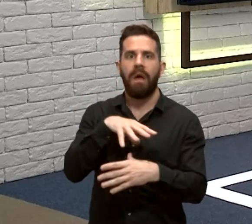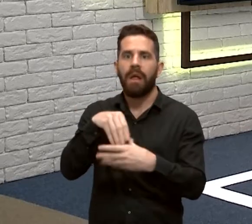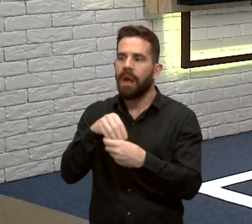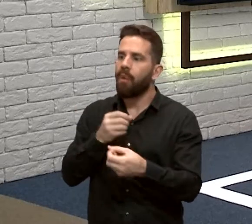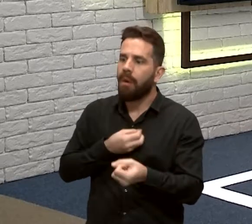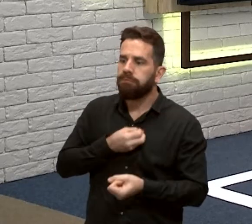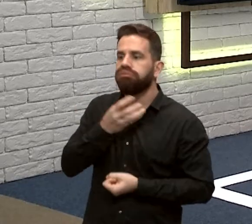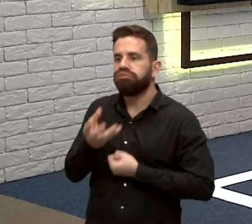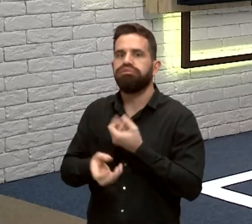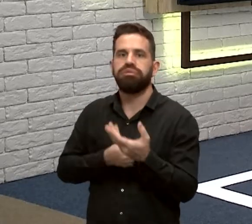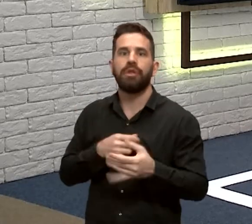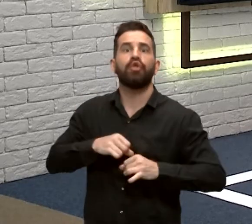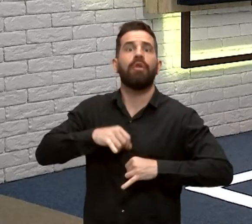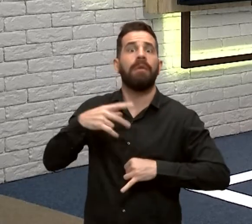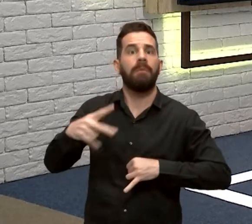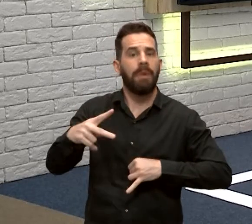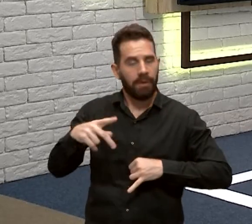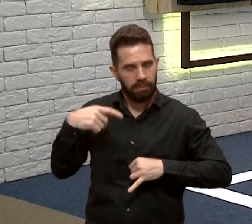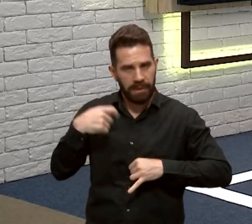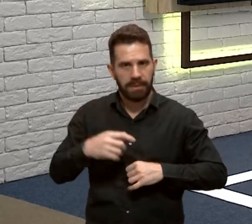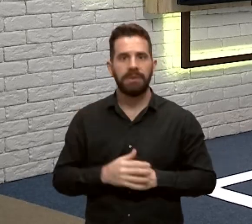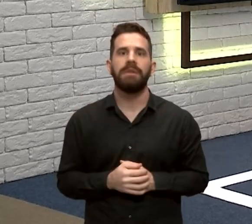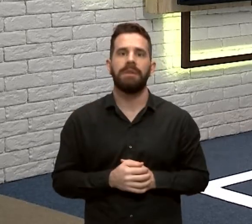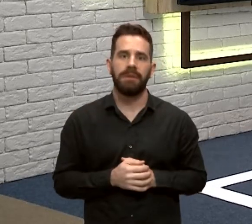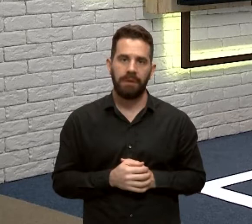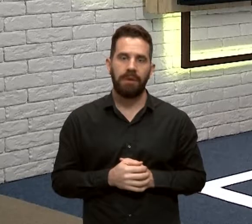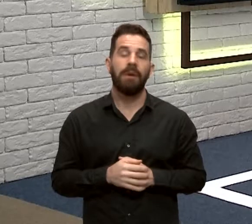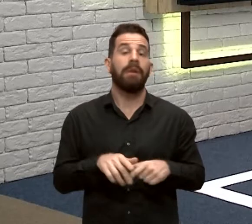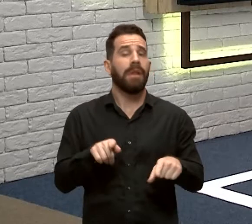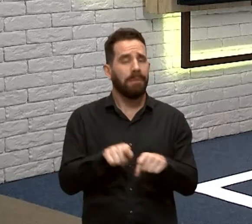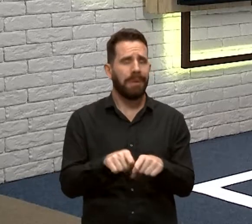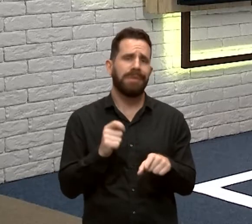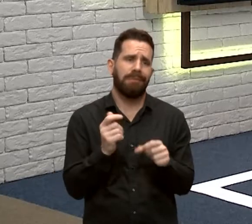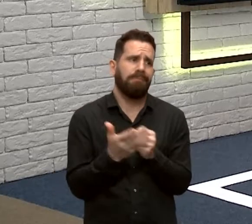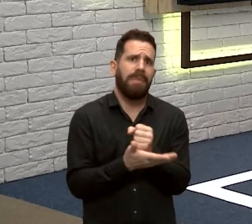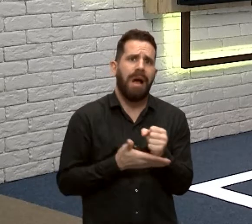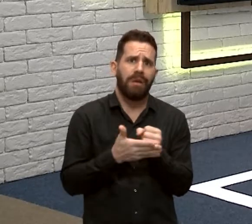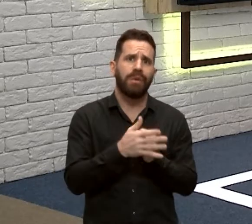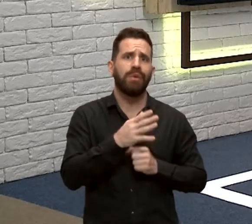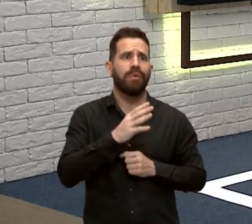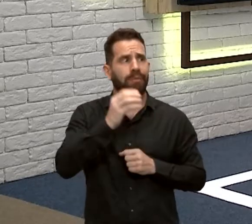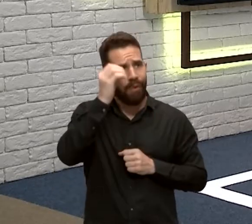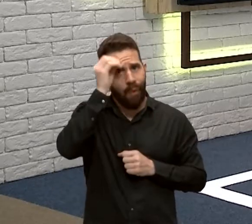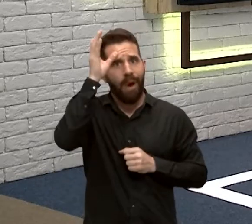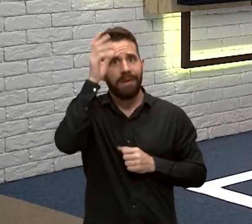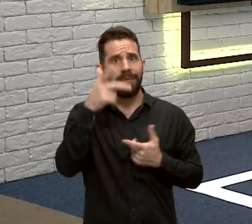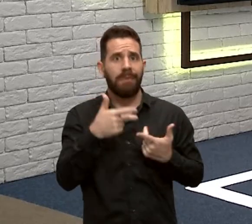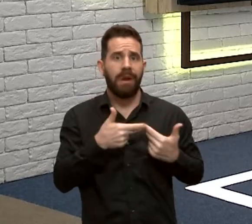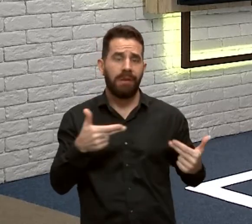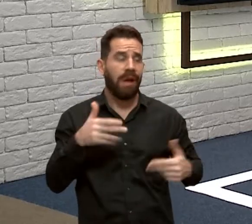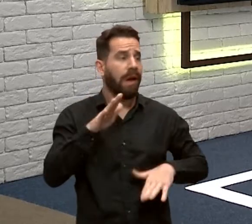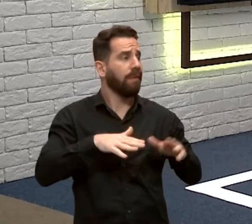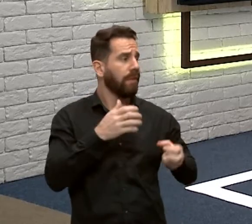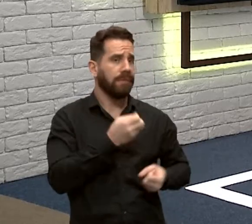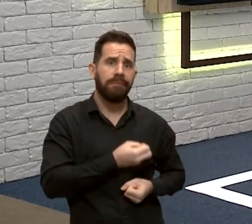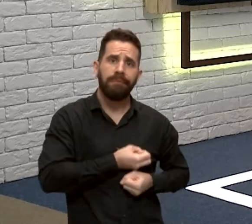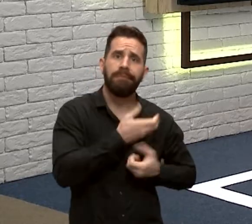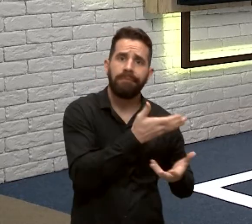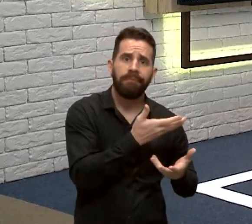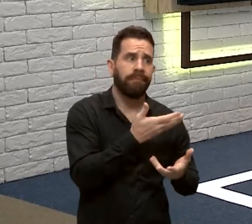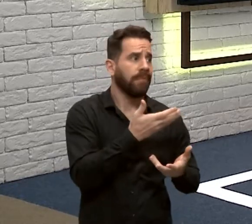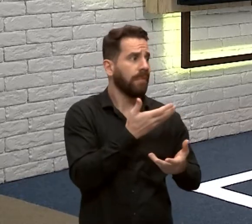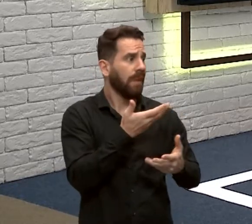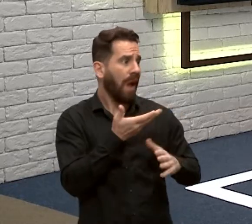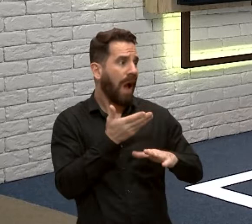sofrimento, né? E a pessoa tem que ter um mínimo de conhecimento sobre o assunto, senão vai falar coisas que não vai efetivamente ajudar